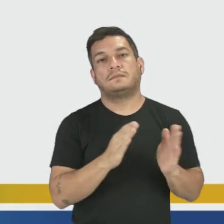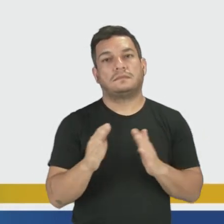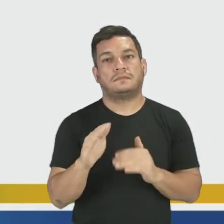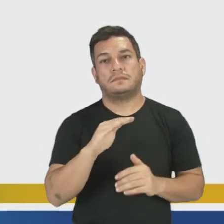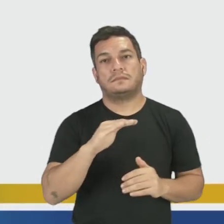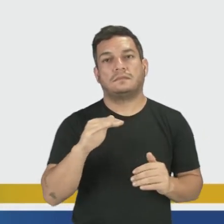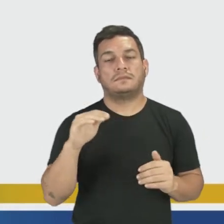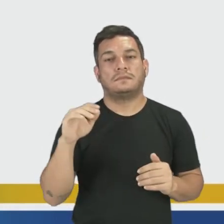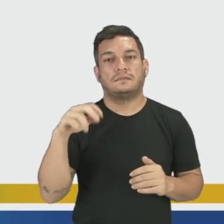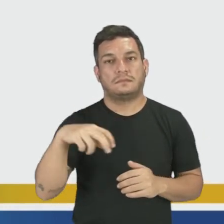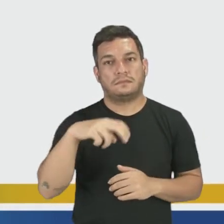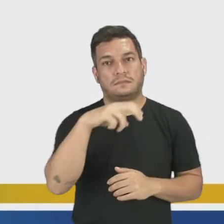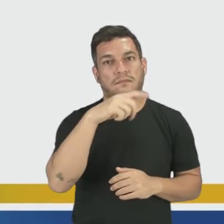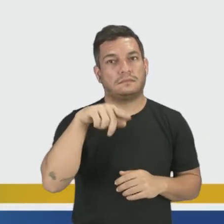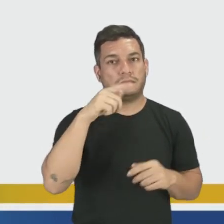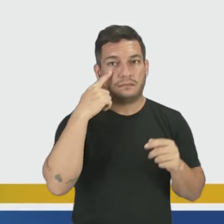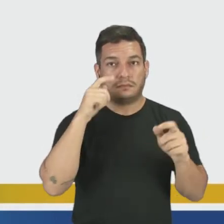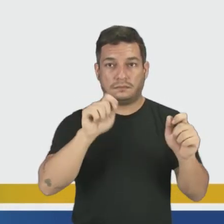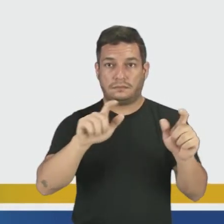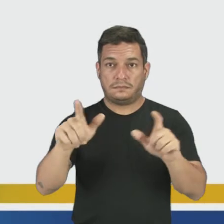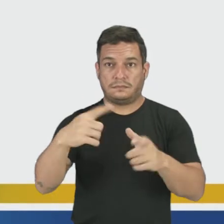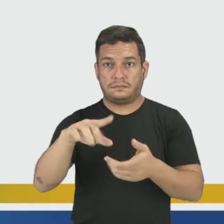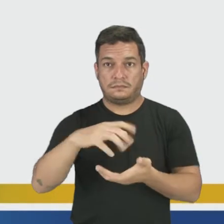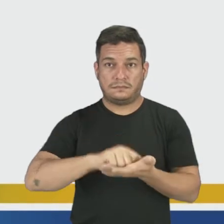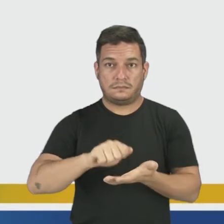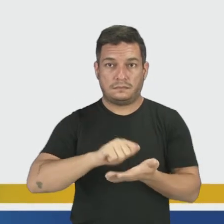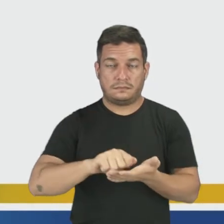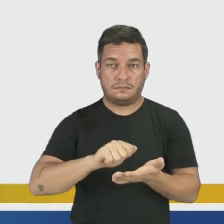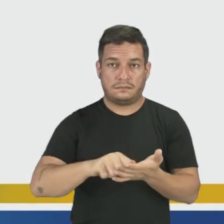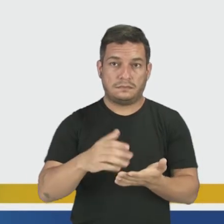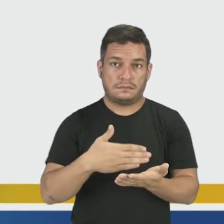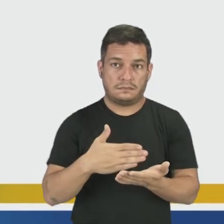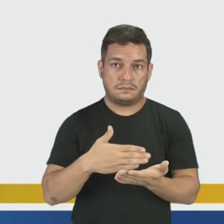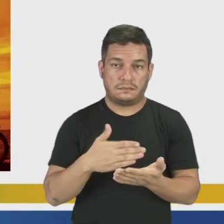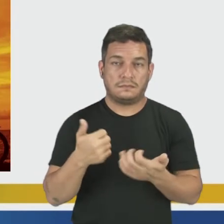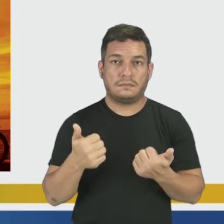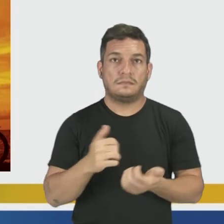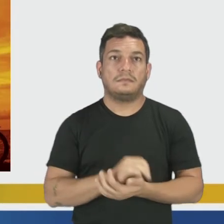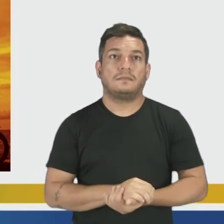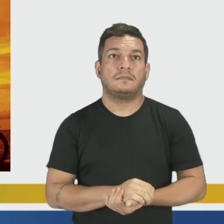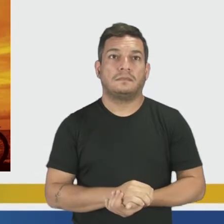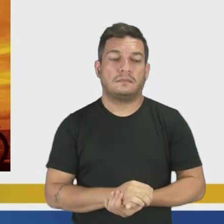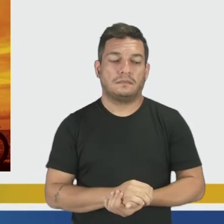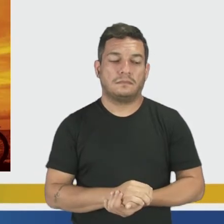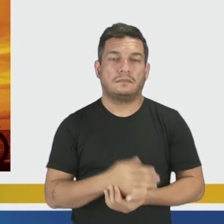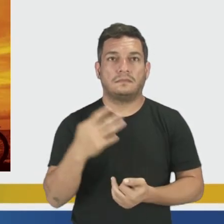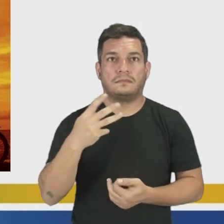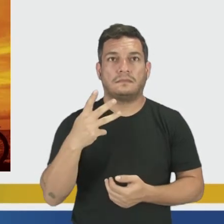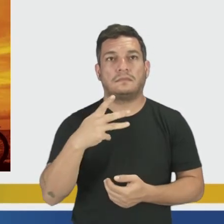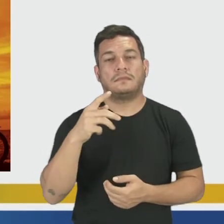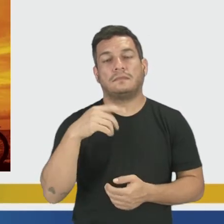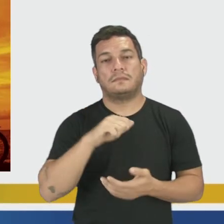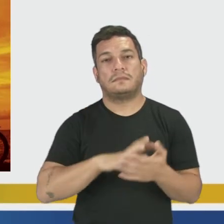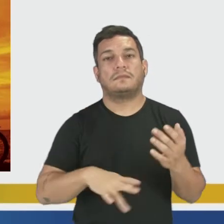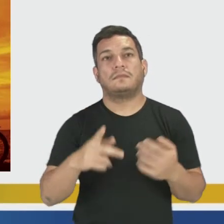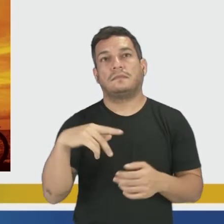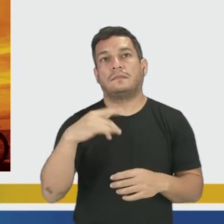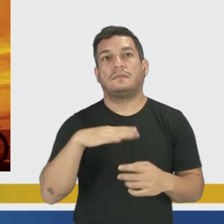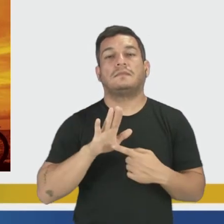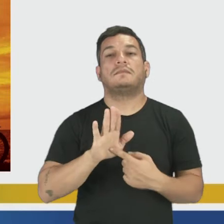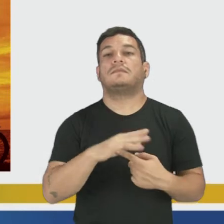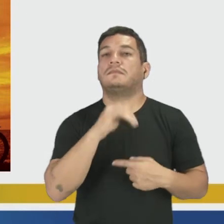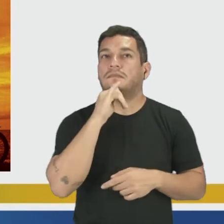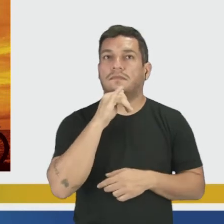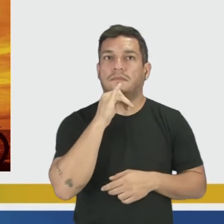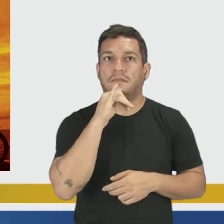que vocês estão vendo aí no slide, que vocês vão copiar no cadernozinho de vocês, viu? Na terceira atividade, vocês vão dar